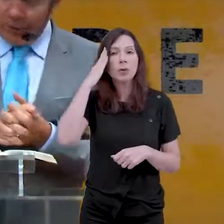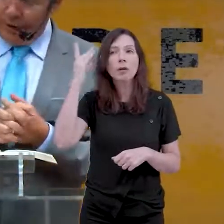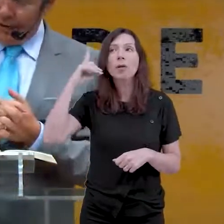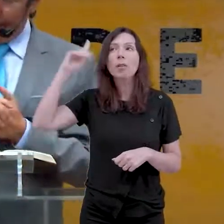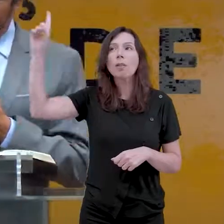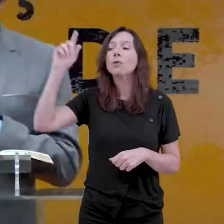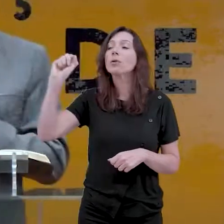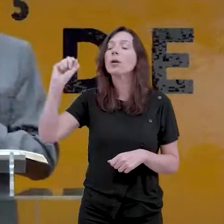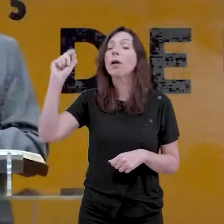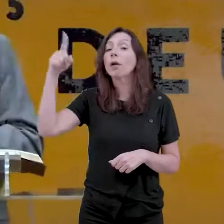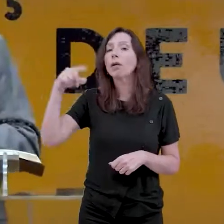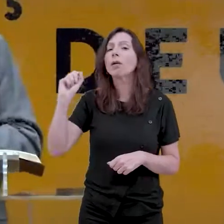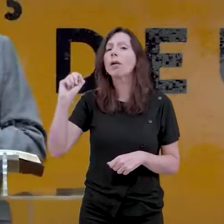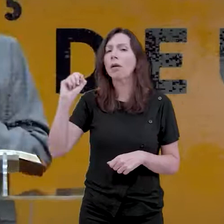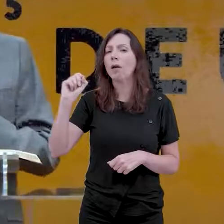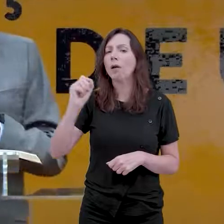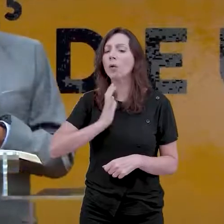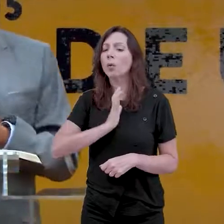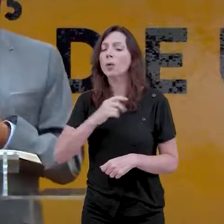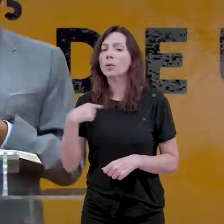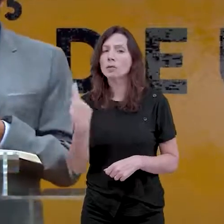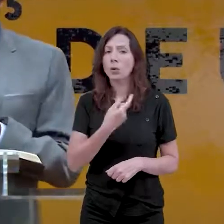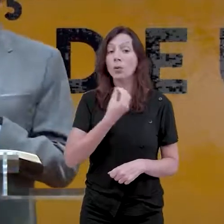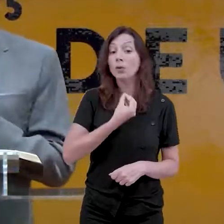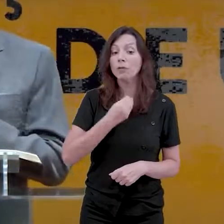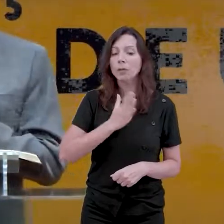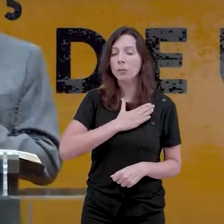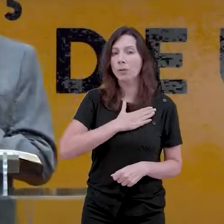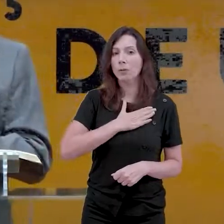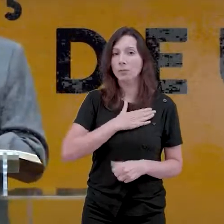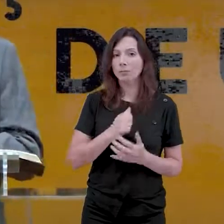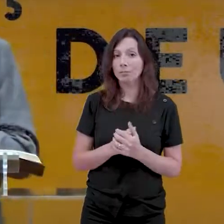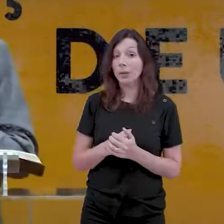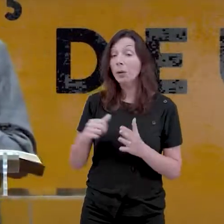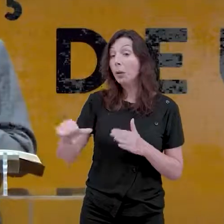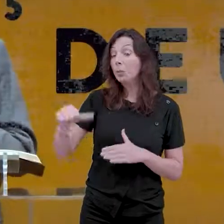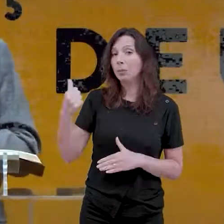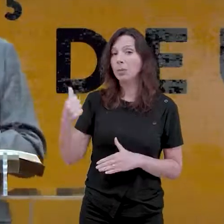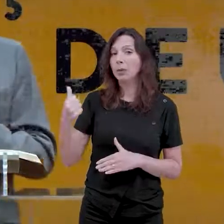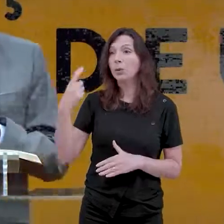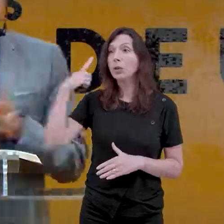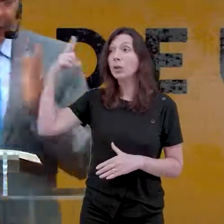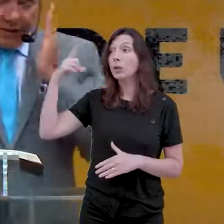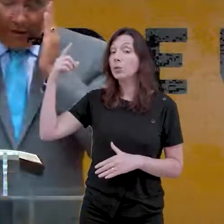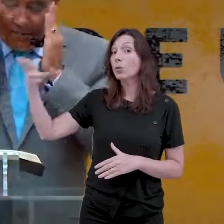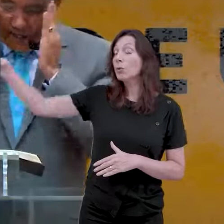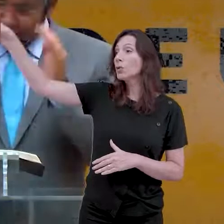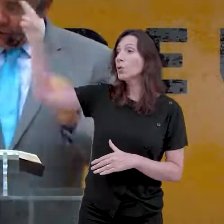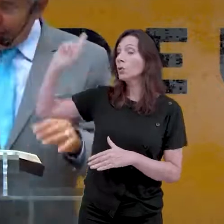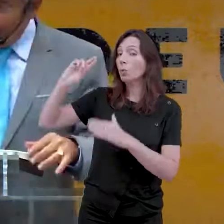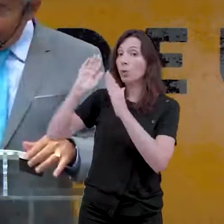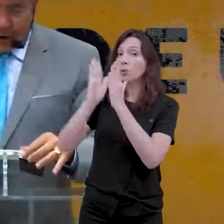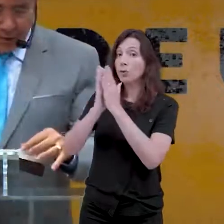Versículos 8 a 12. Quem é Deus? Em primeiro lugar, Ele é o Deus que responde às nossas orações.